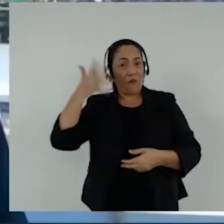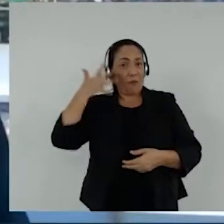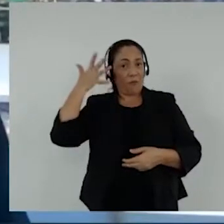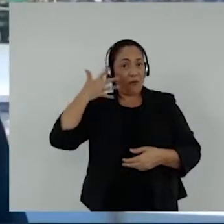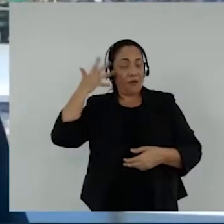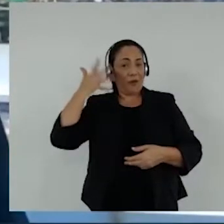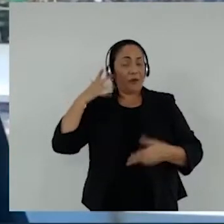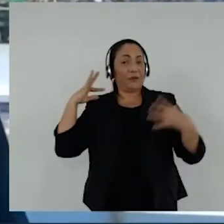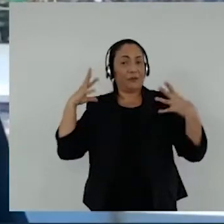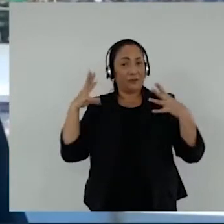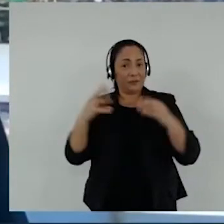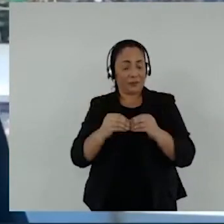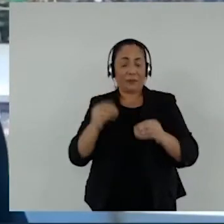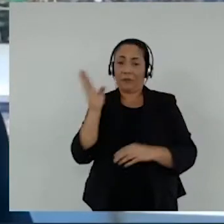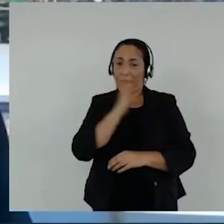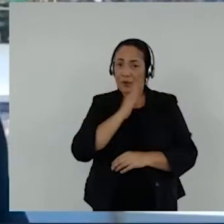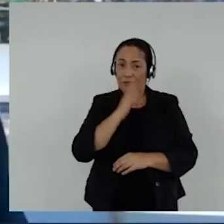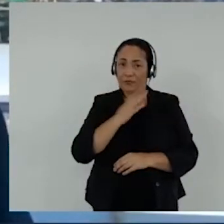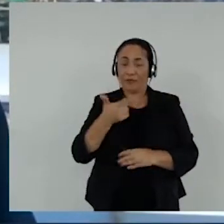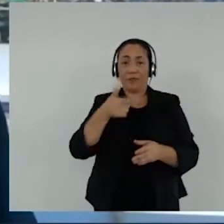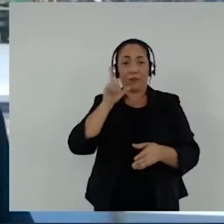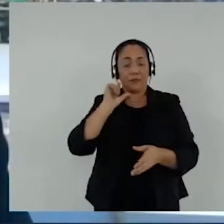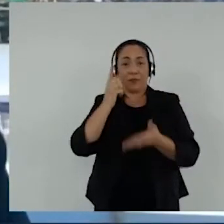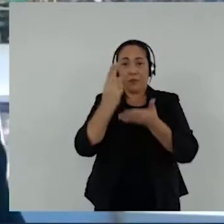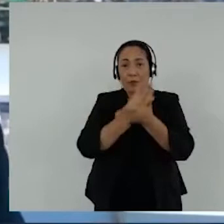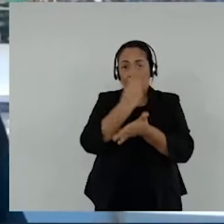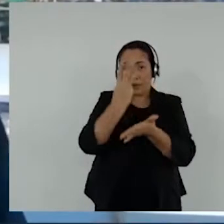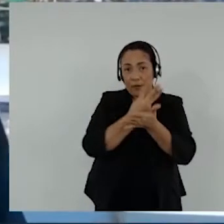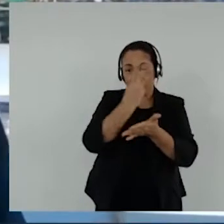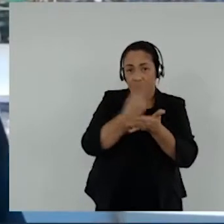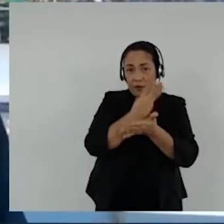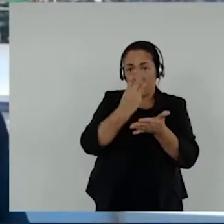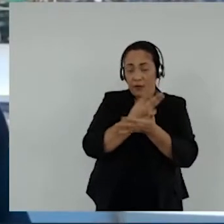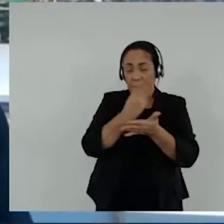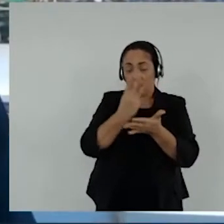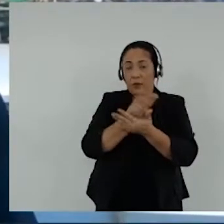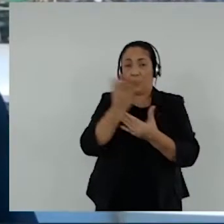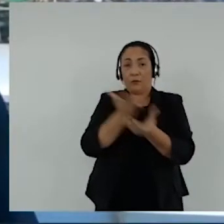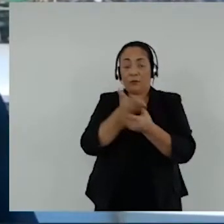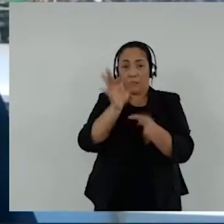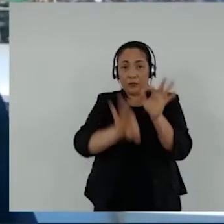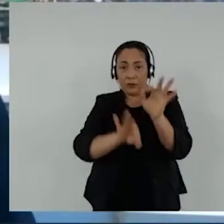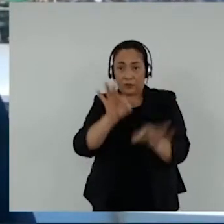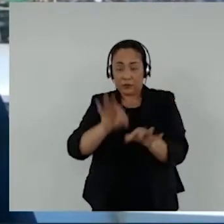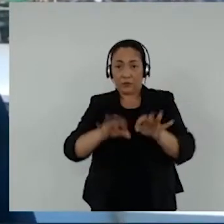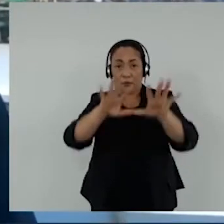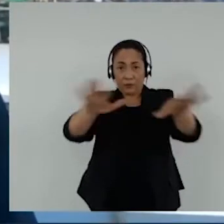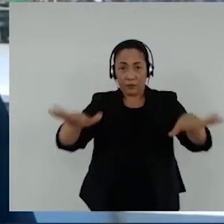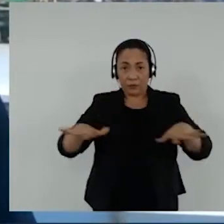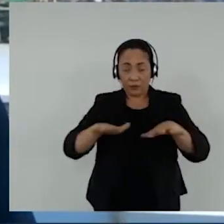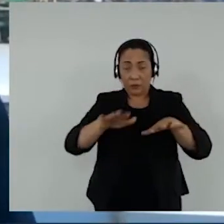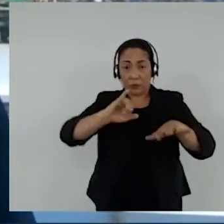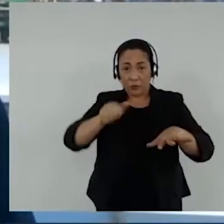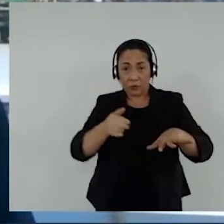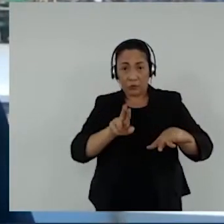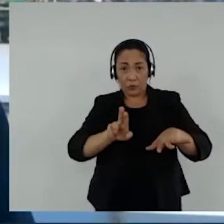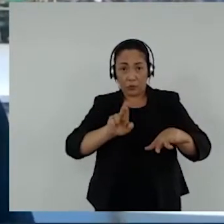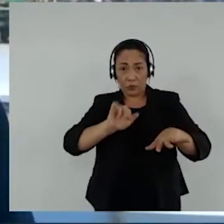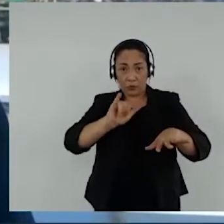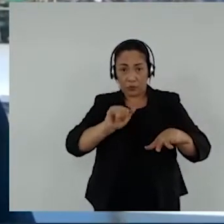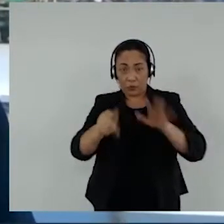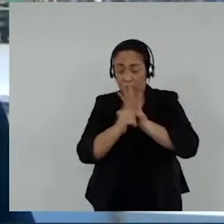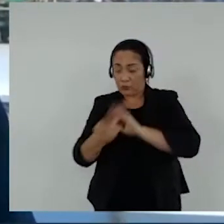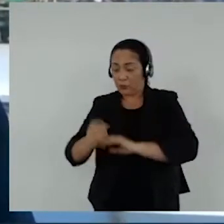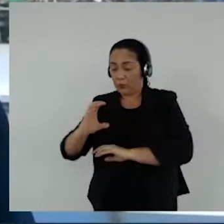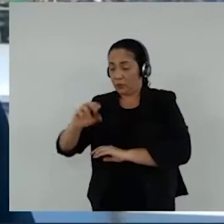Ontem, em uma apresentação do Manual de Gestão Processual do Tribunal do Júri, lá do CNJ, nós fomos contrastados